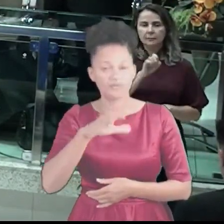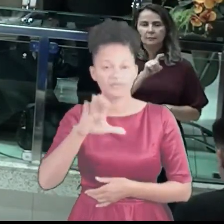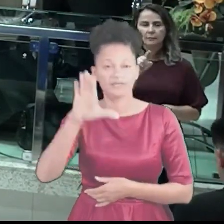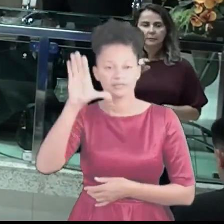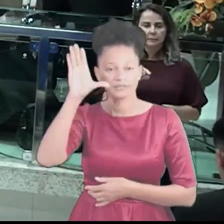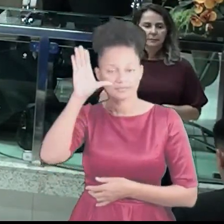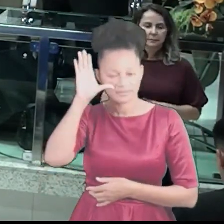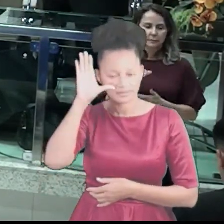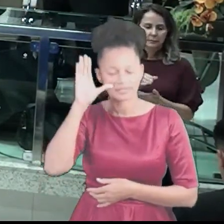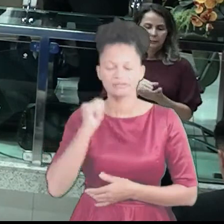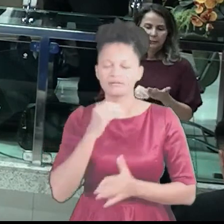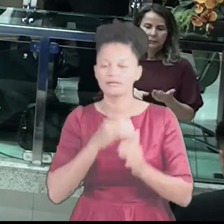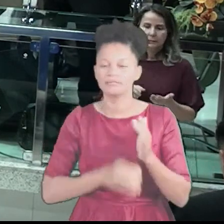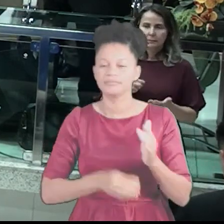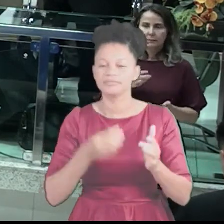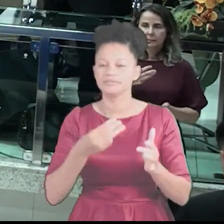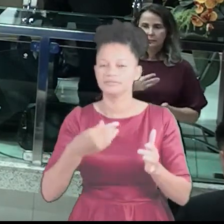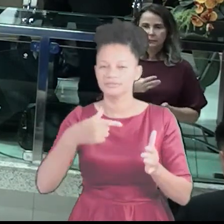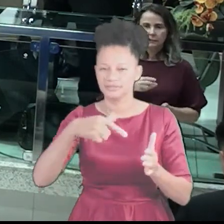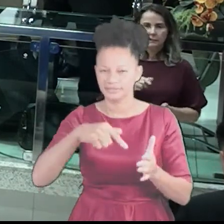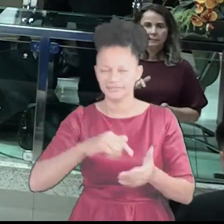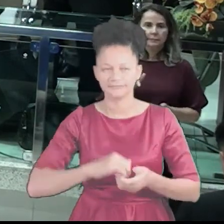capítulo de número 37.